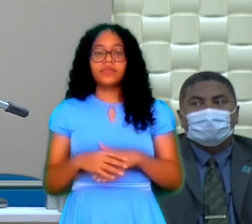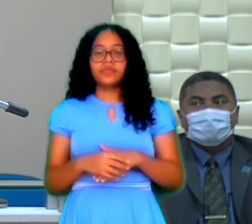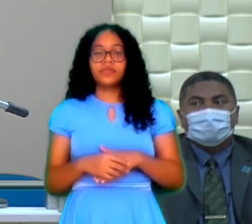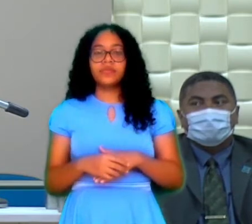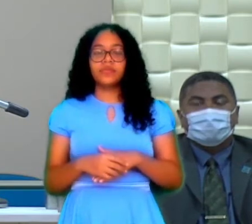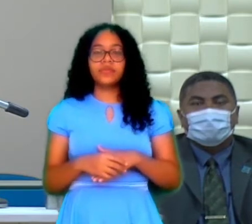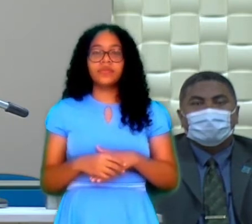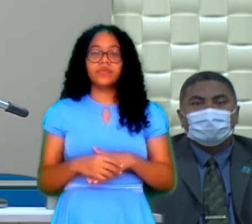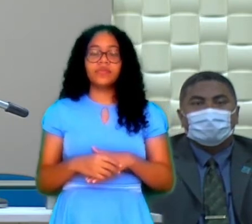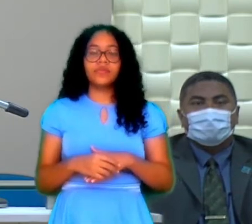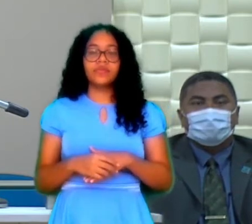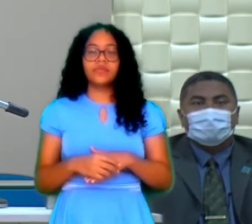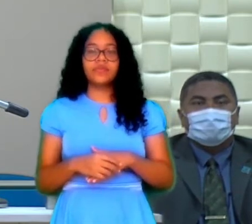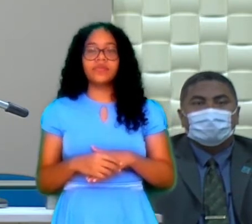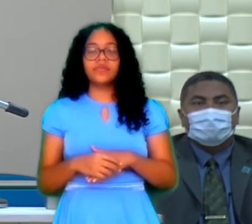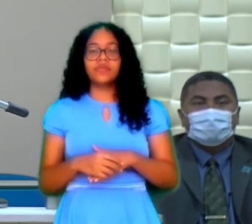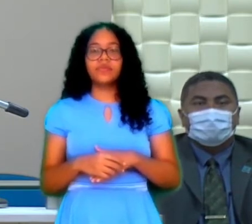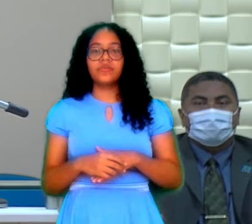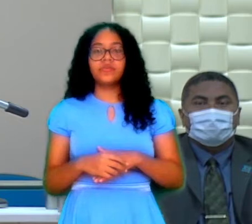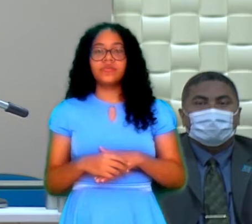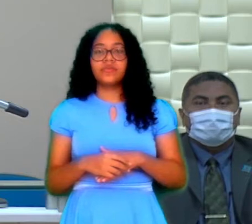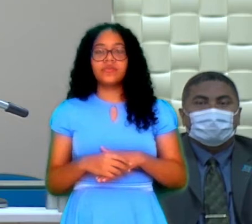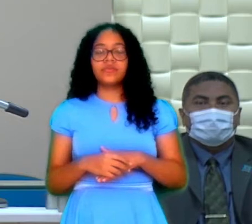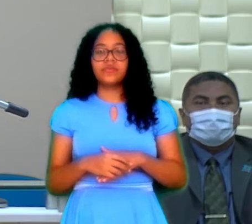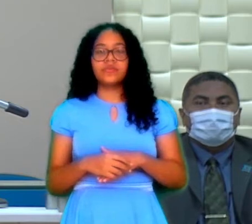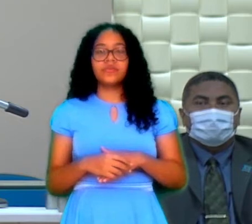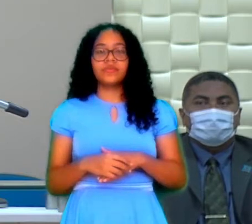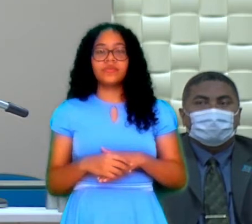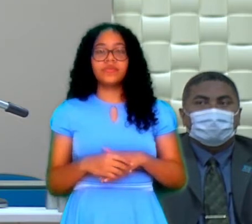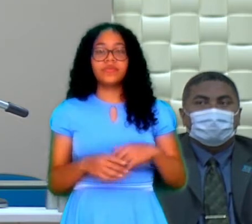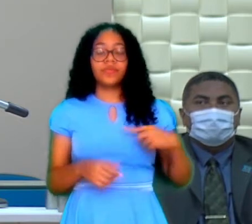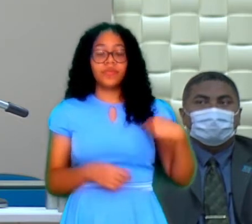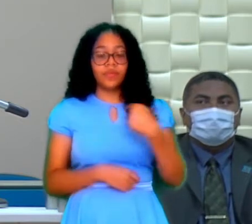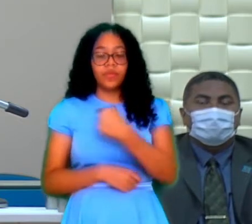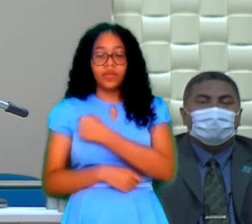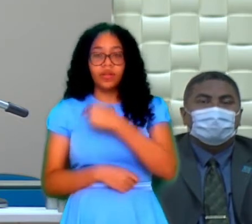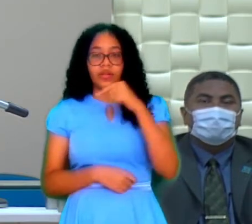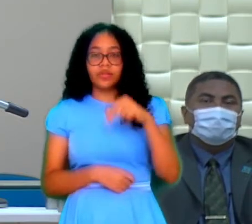nós estamos na presença de Deus,